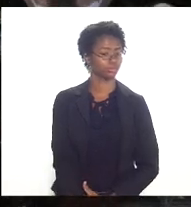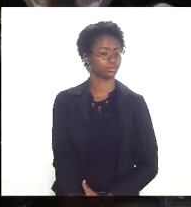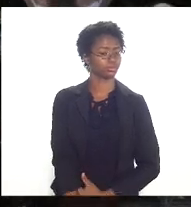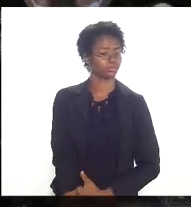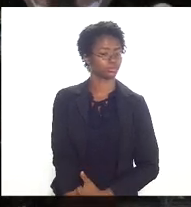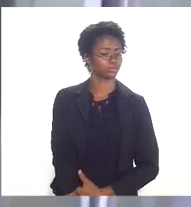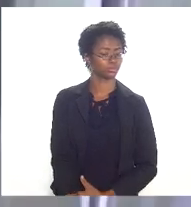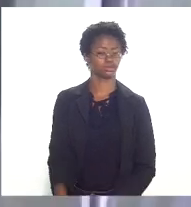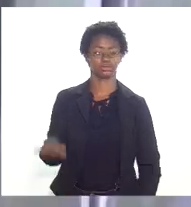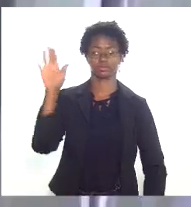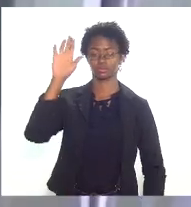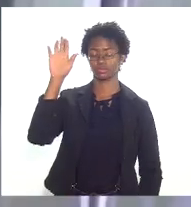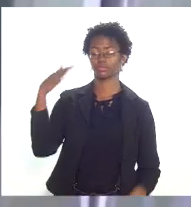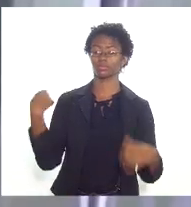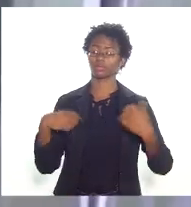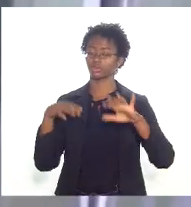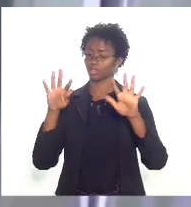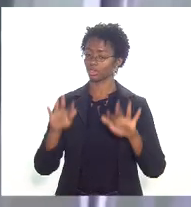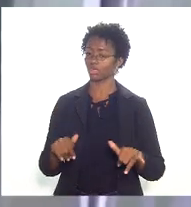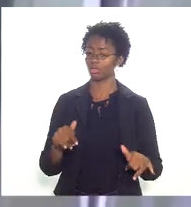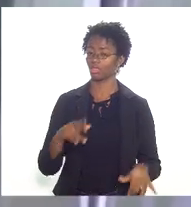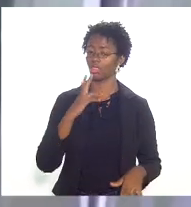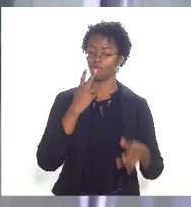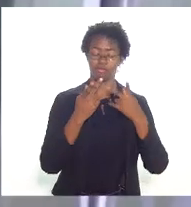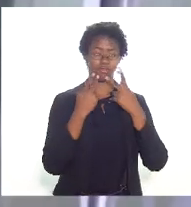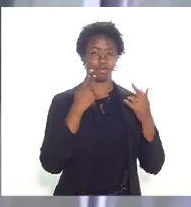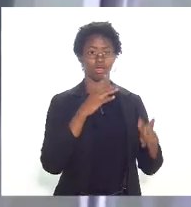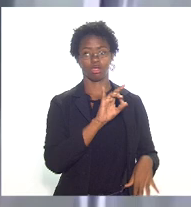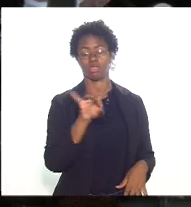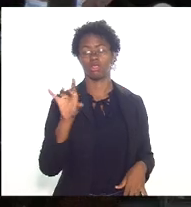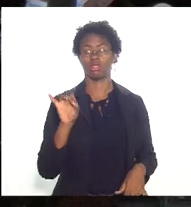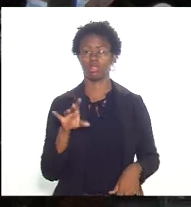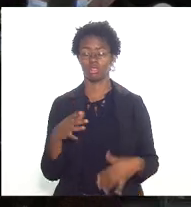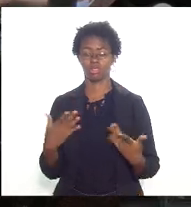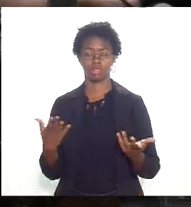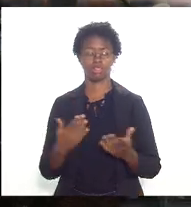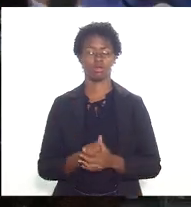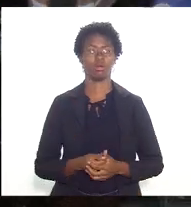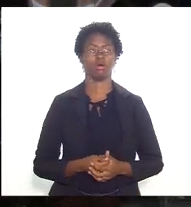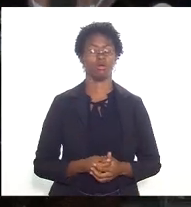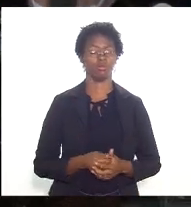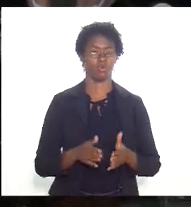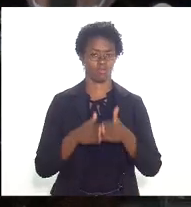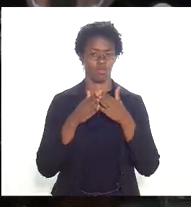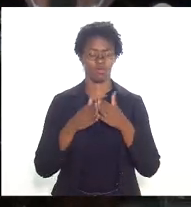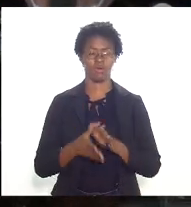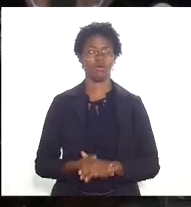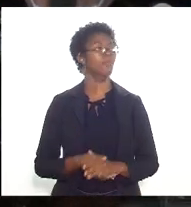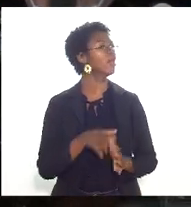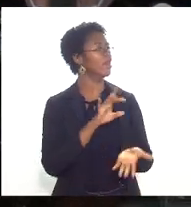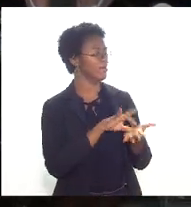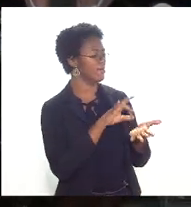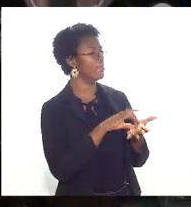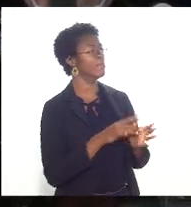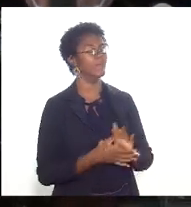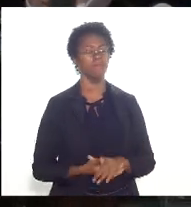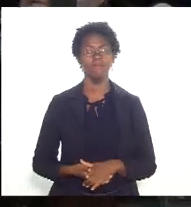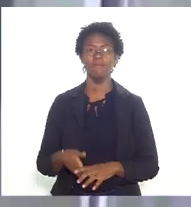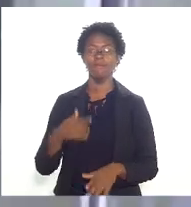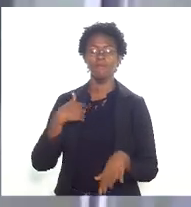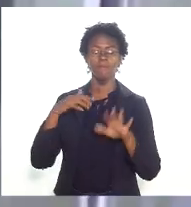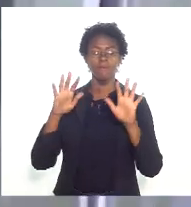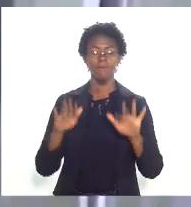André Aparecido a completar emissão de pareceres então por favor é verdade bom então eu vou